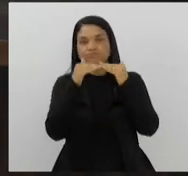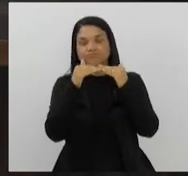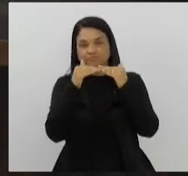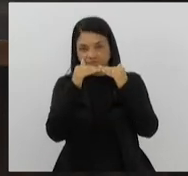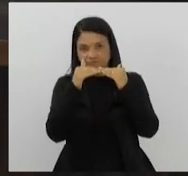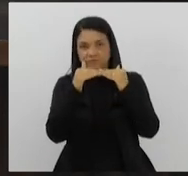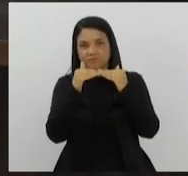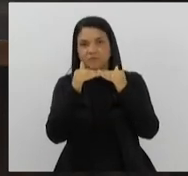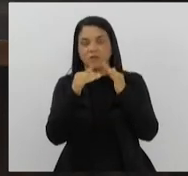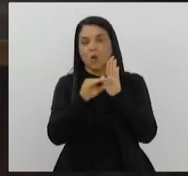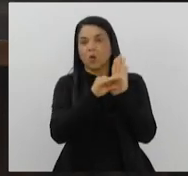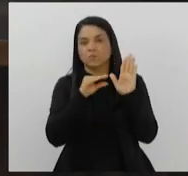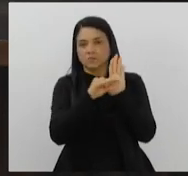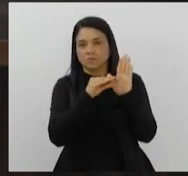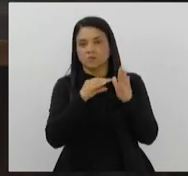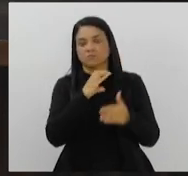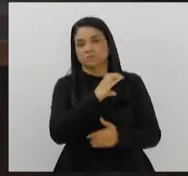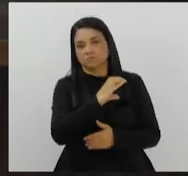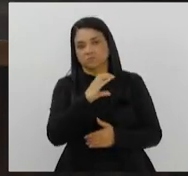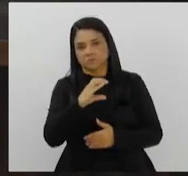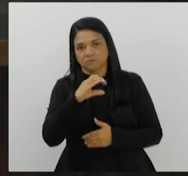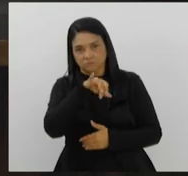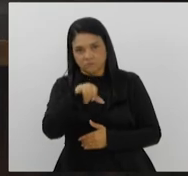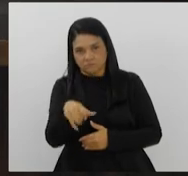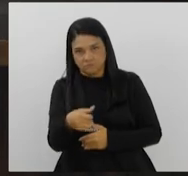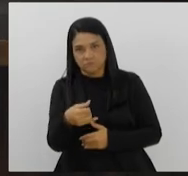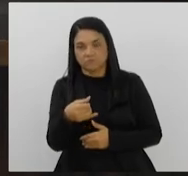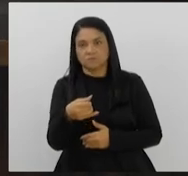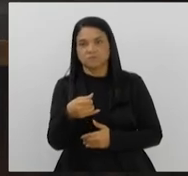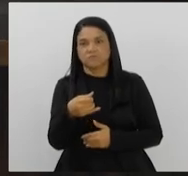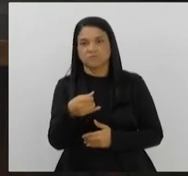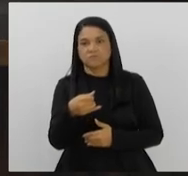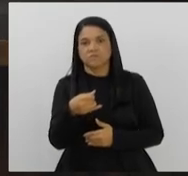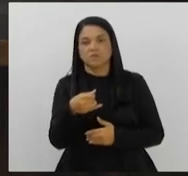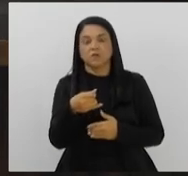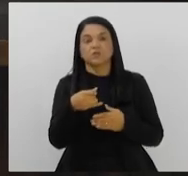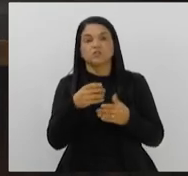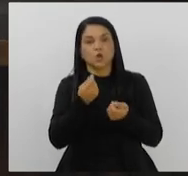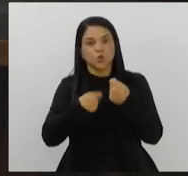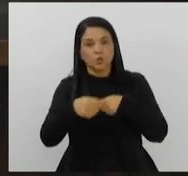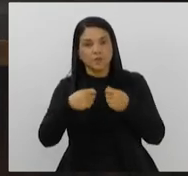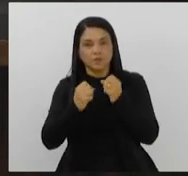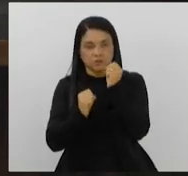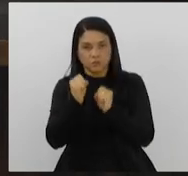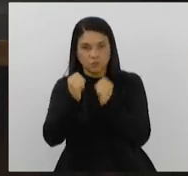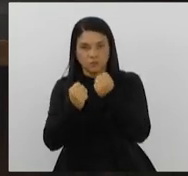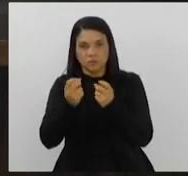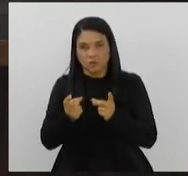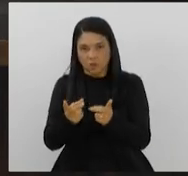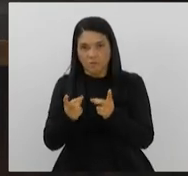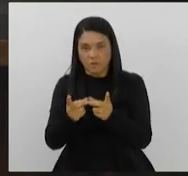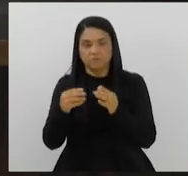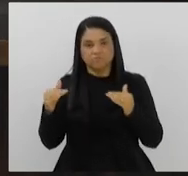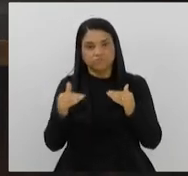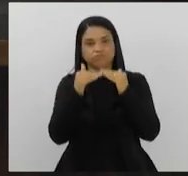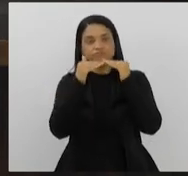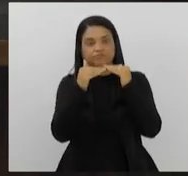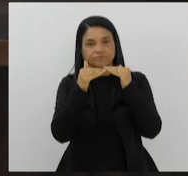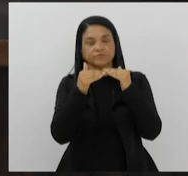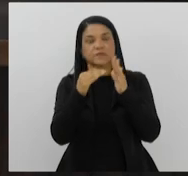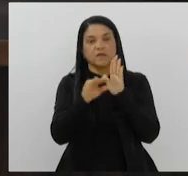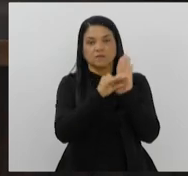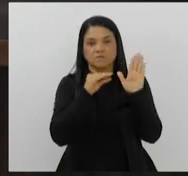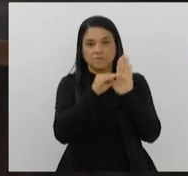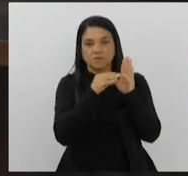emendas da Comissão de Constituição e Justiça, de Economia, Indústria e Comércio favorável, com as emendas